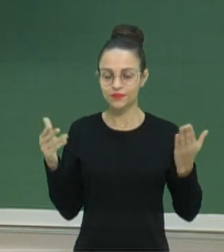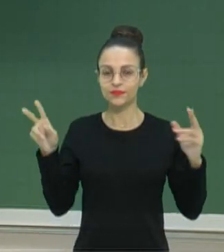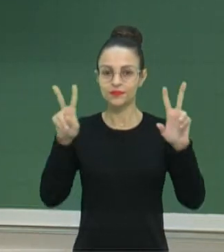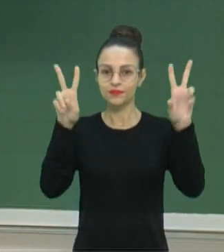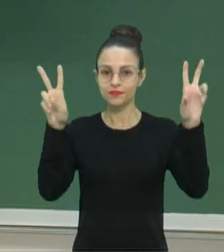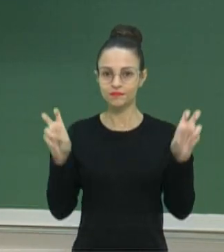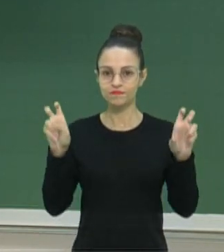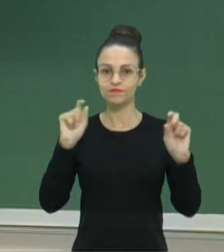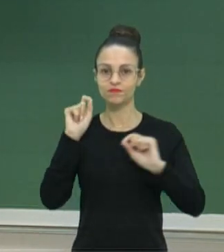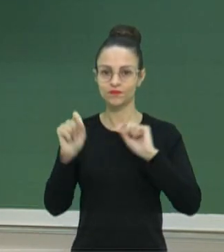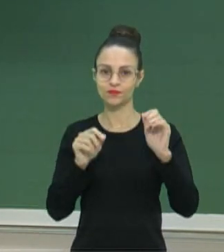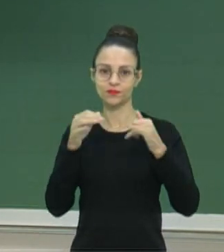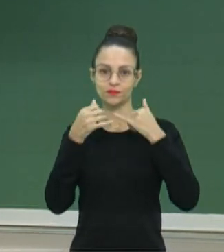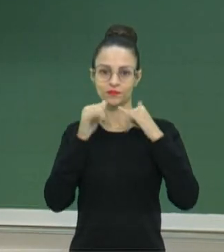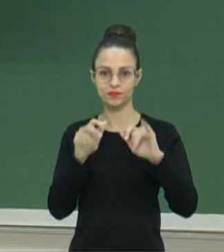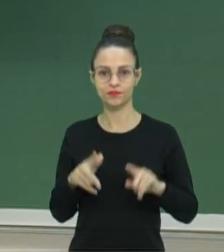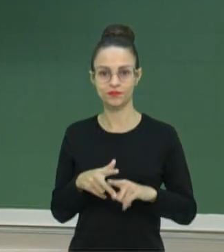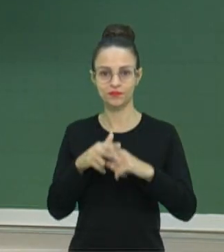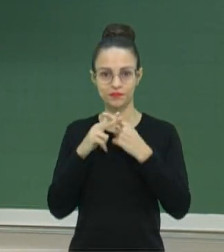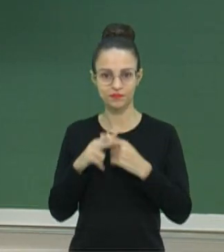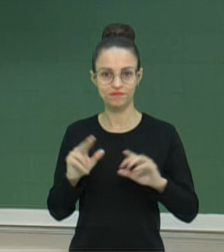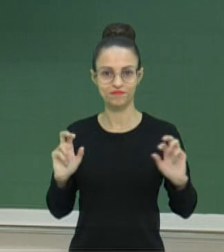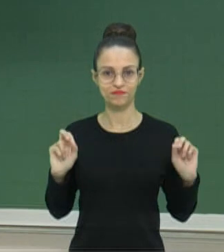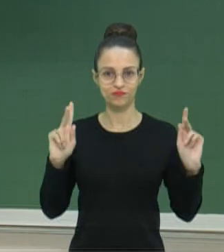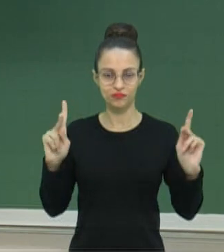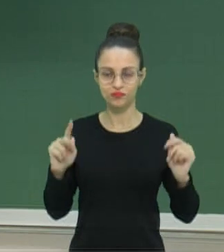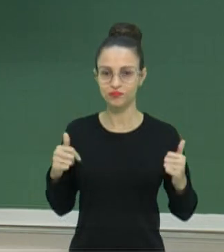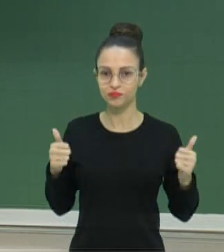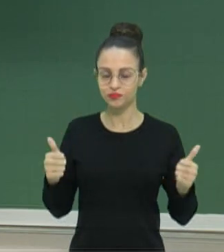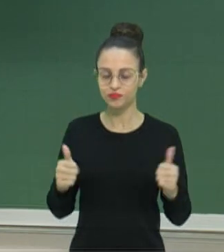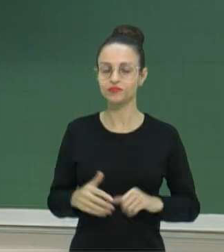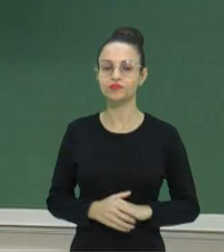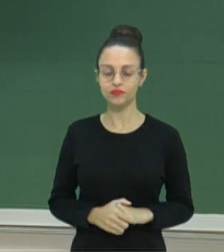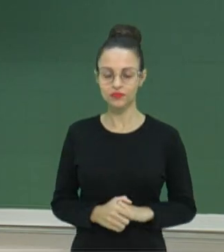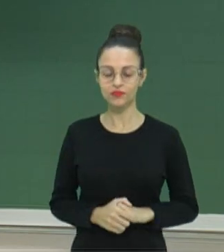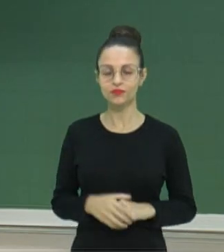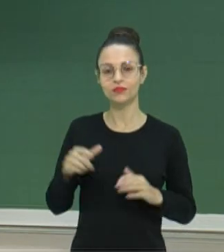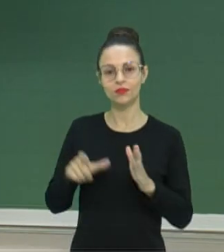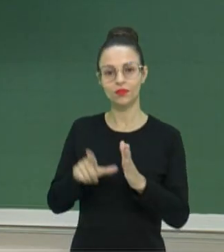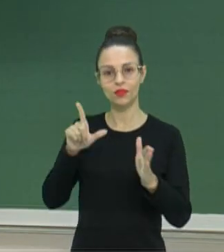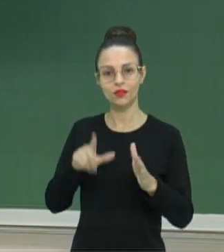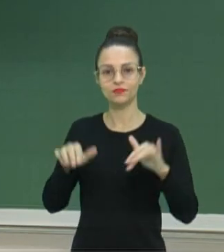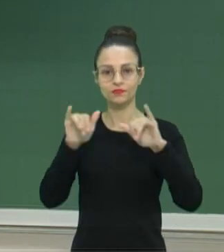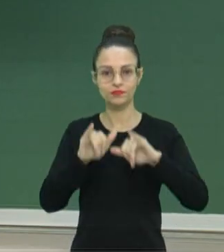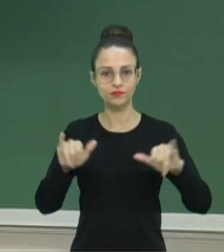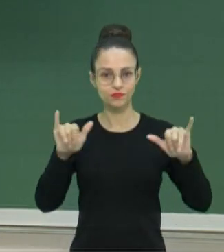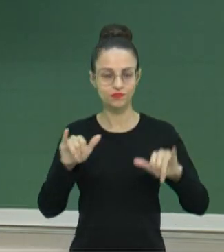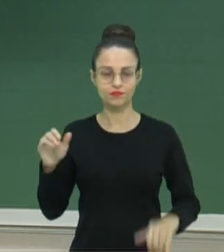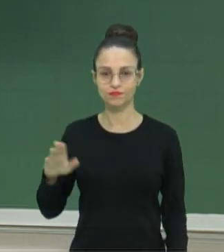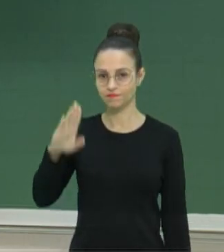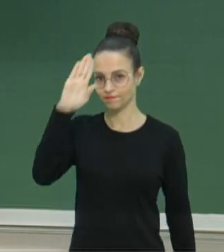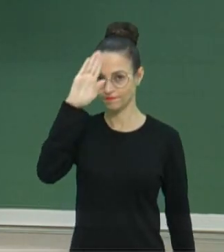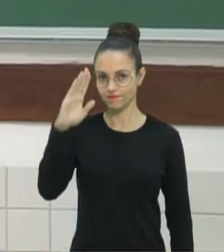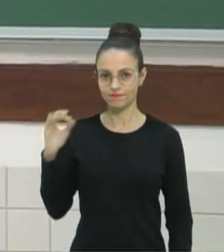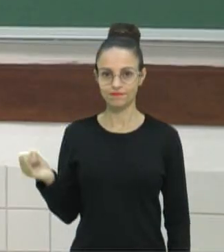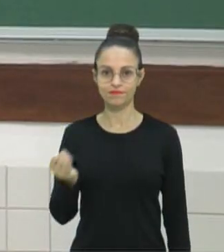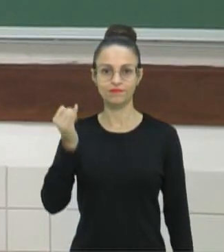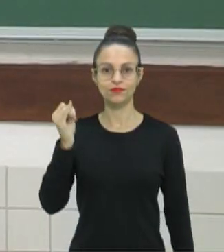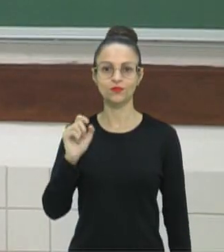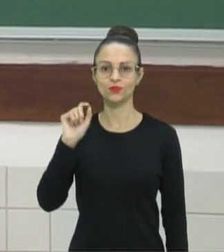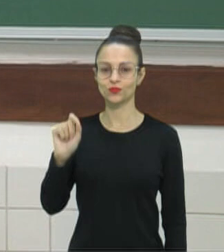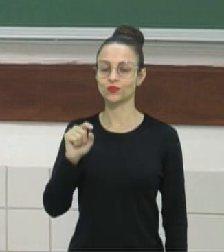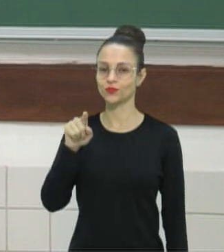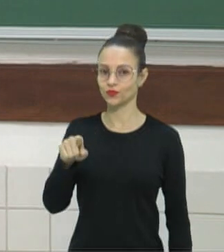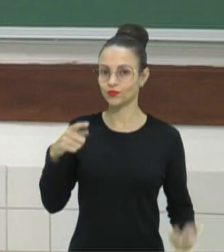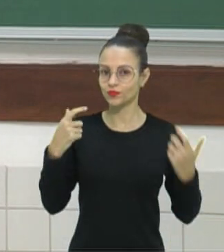sobre energia mecânica, beleza? Pessoal, antes de mais nada, vamos fazer nossos recadinhos primordiais aí, né? Lembre-se